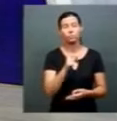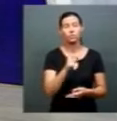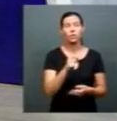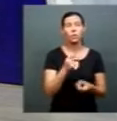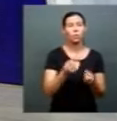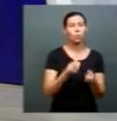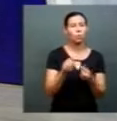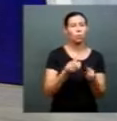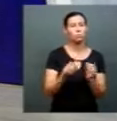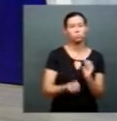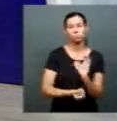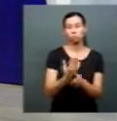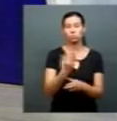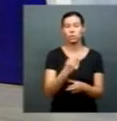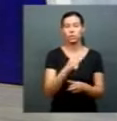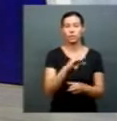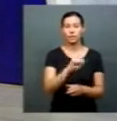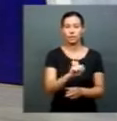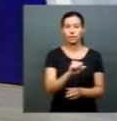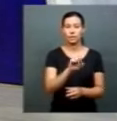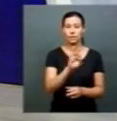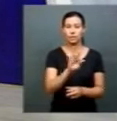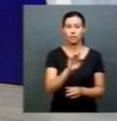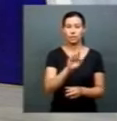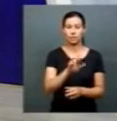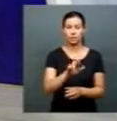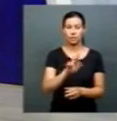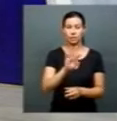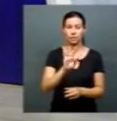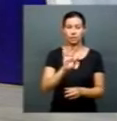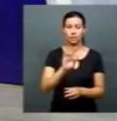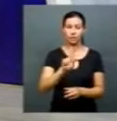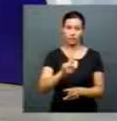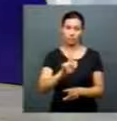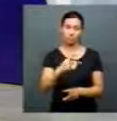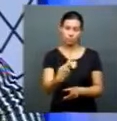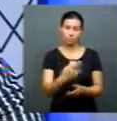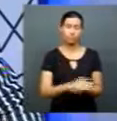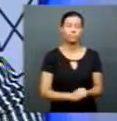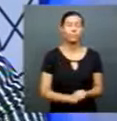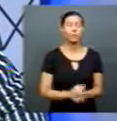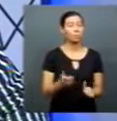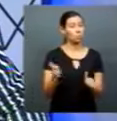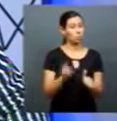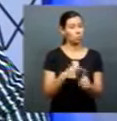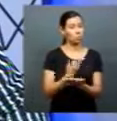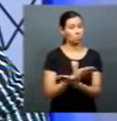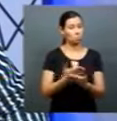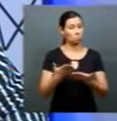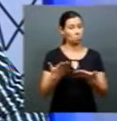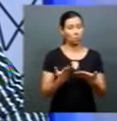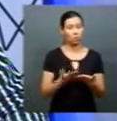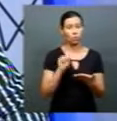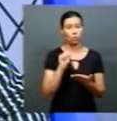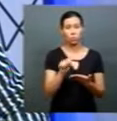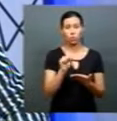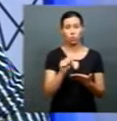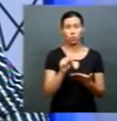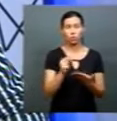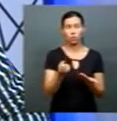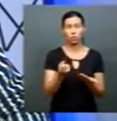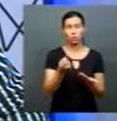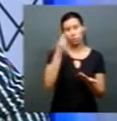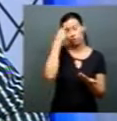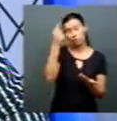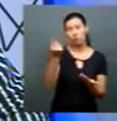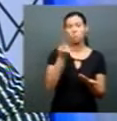ou a coisa não é por aí? Não, esse é um bom caminho inicial, eu diria que sim, né? Que é um pontapé inicial, aquela